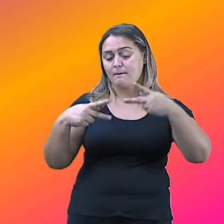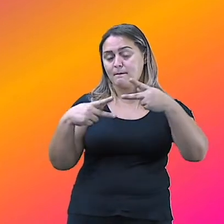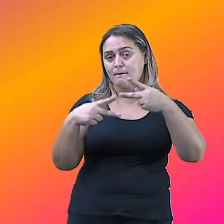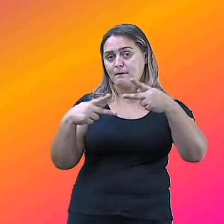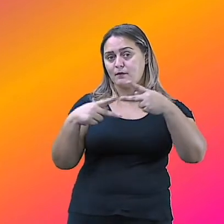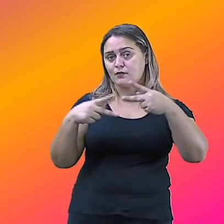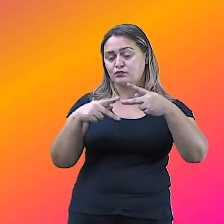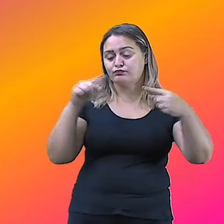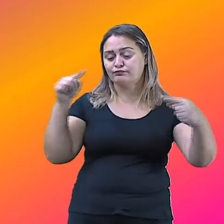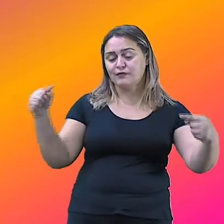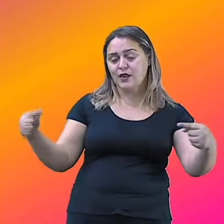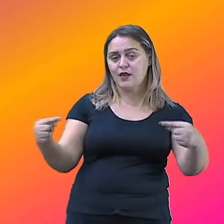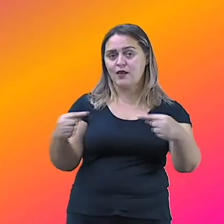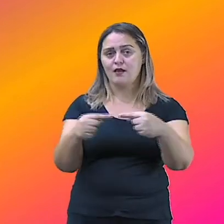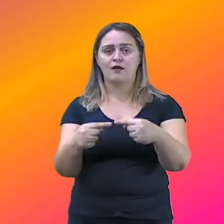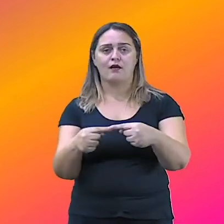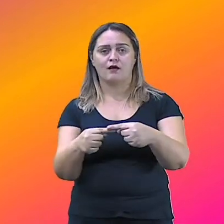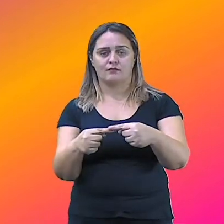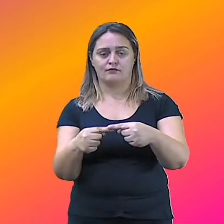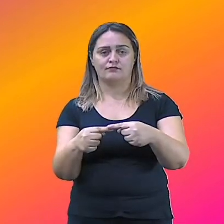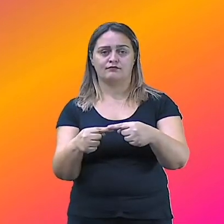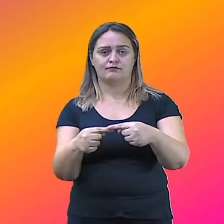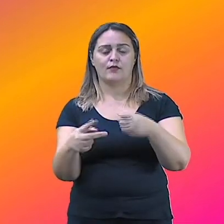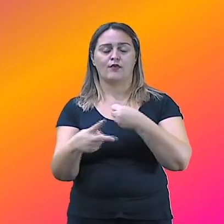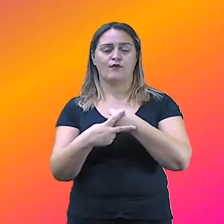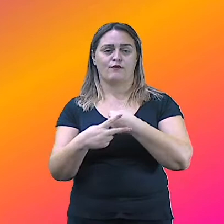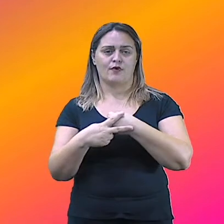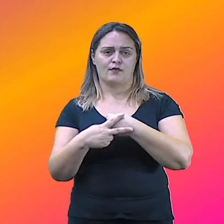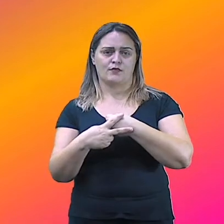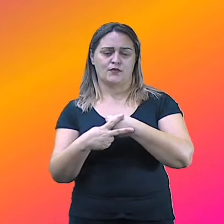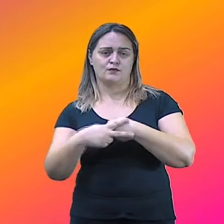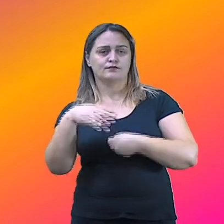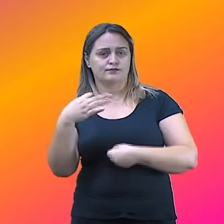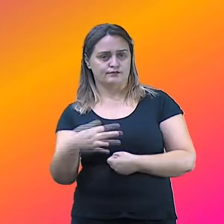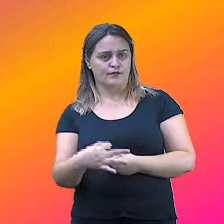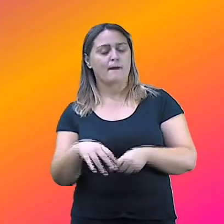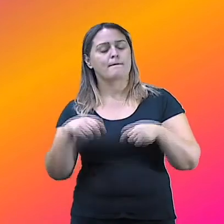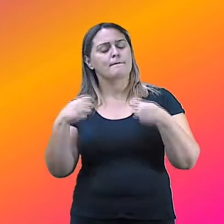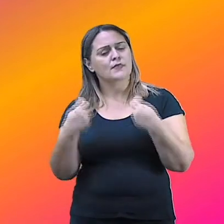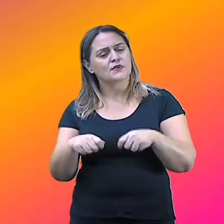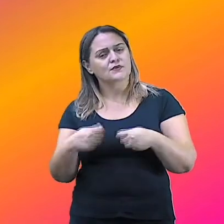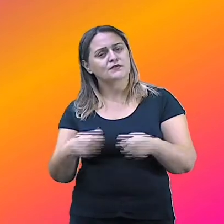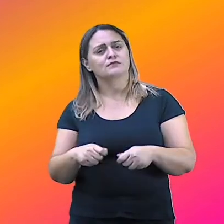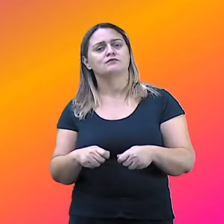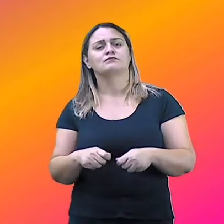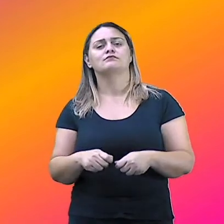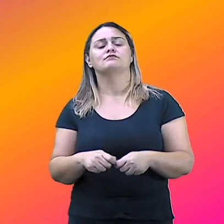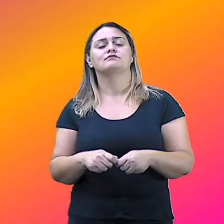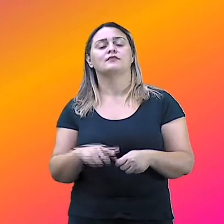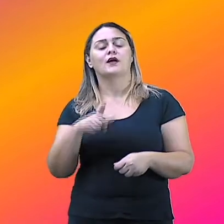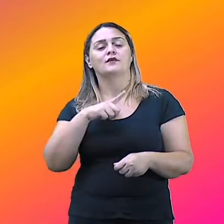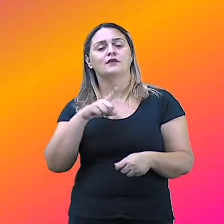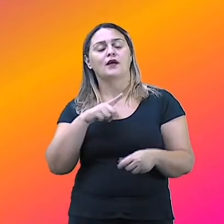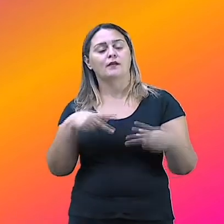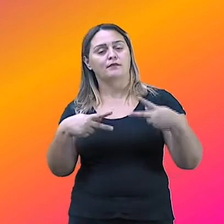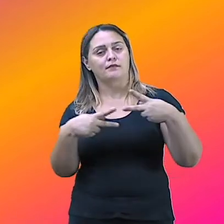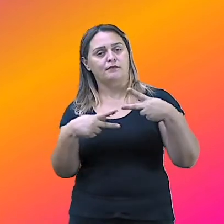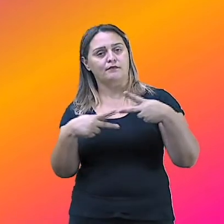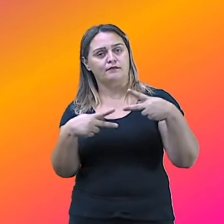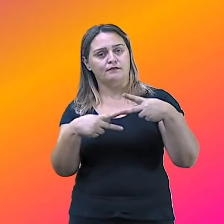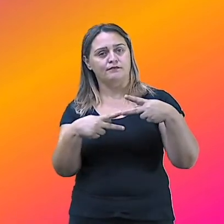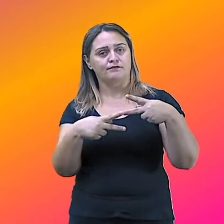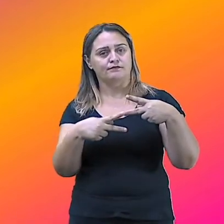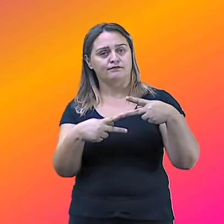o complemento aí ao verbo. Necessitou de uma preposição aí, não é mesmo? Então, o que nós